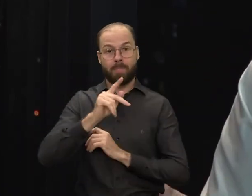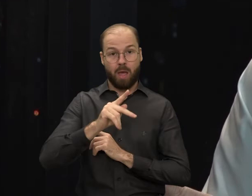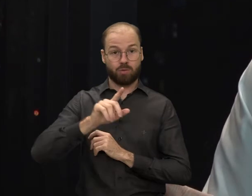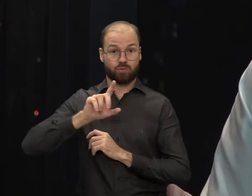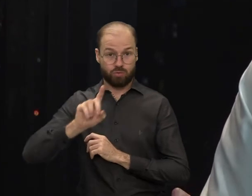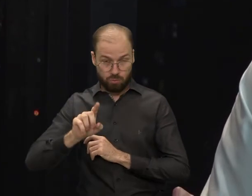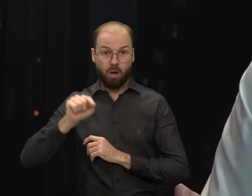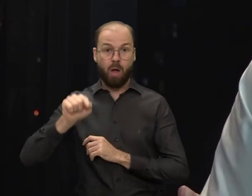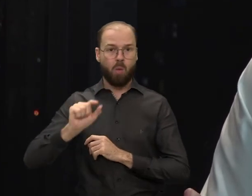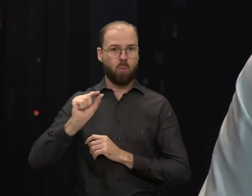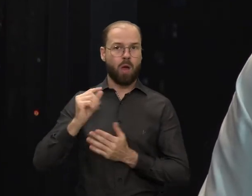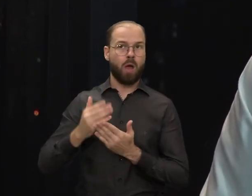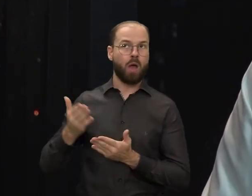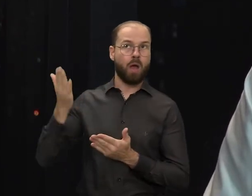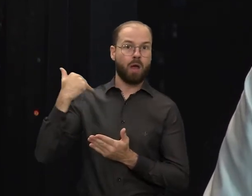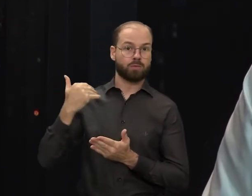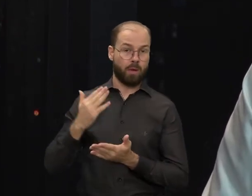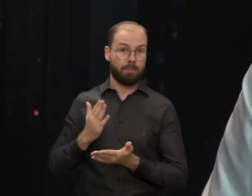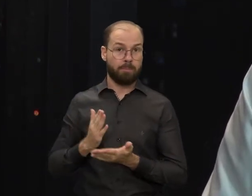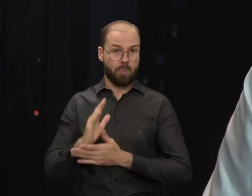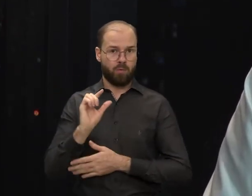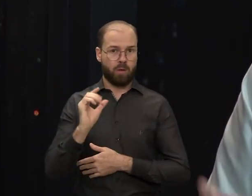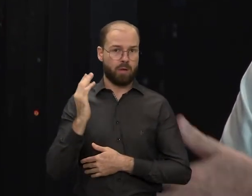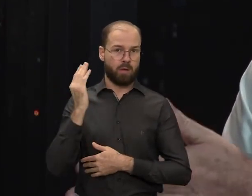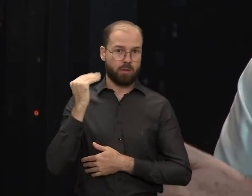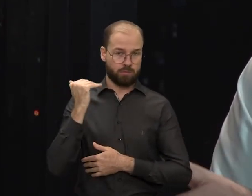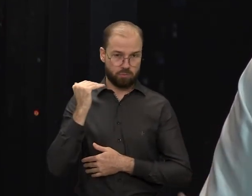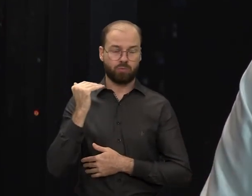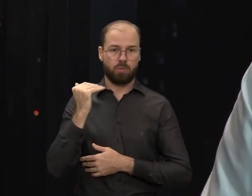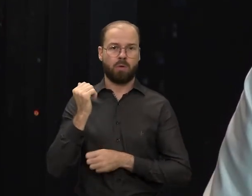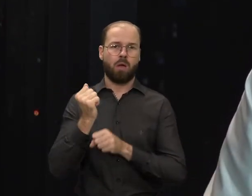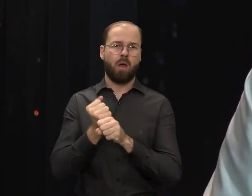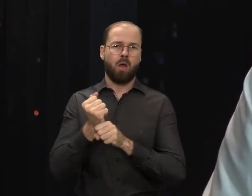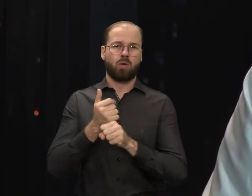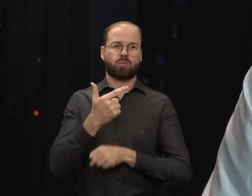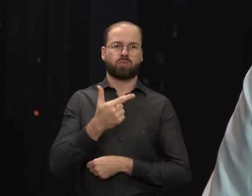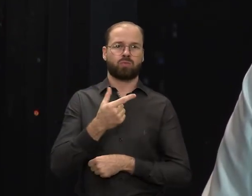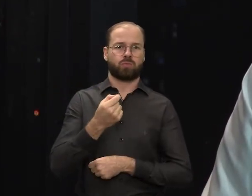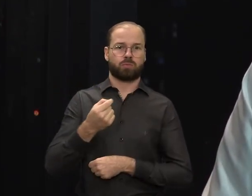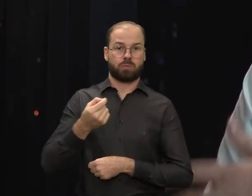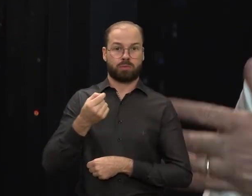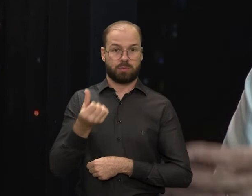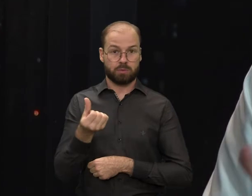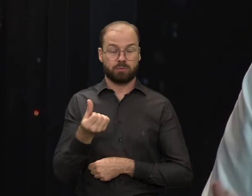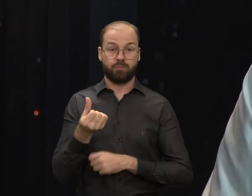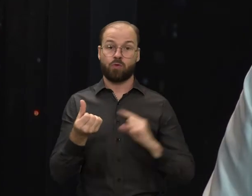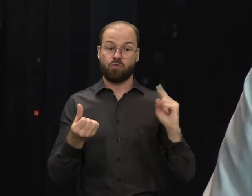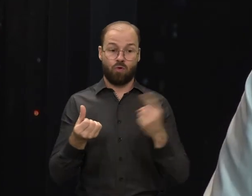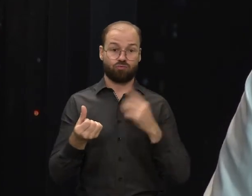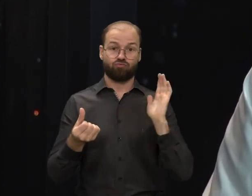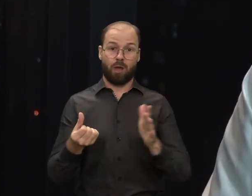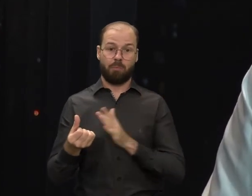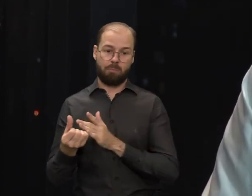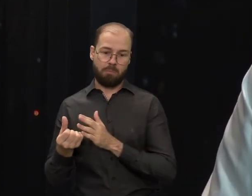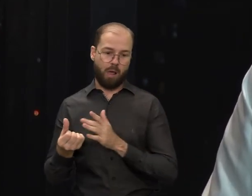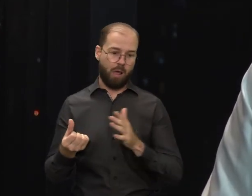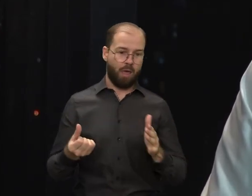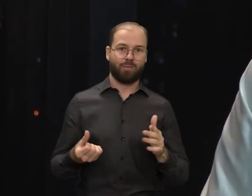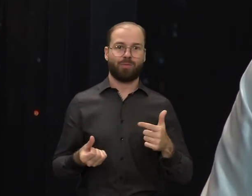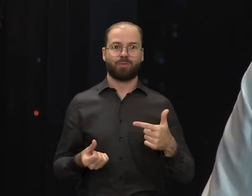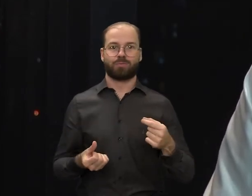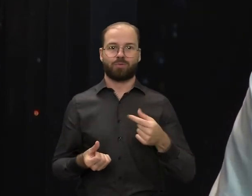que foi aprovado agora, ele foi aprovado acho que em 2006, e nós já estamos em